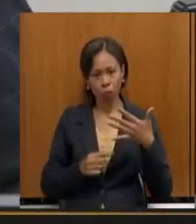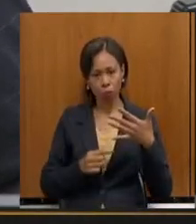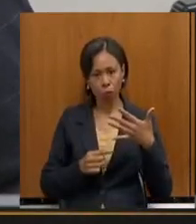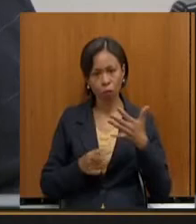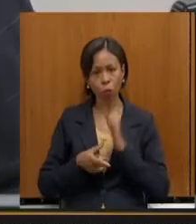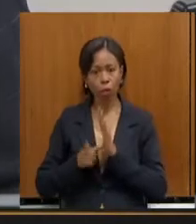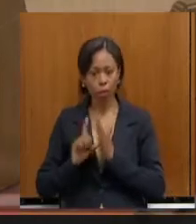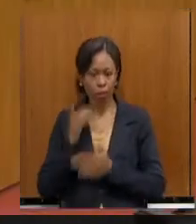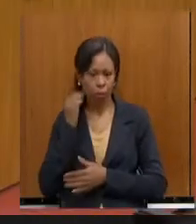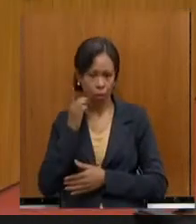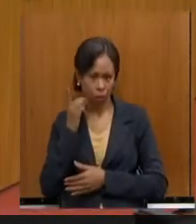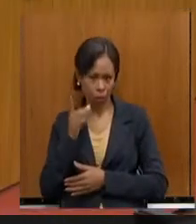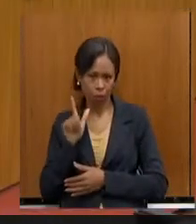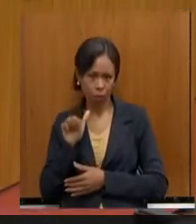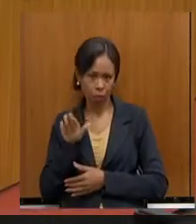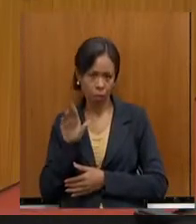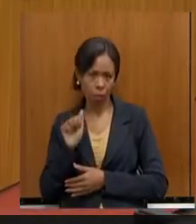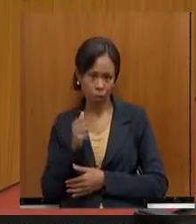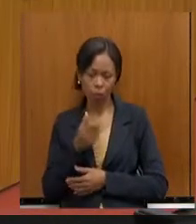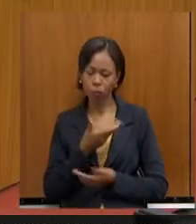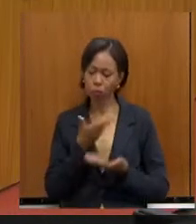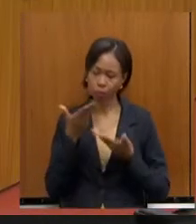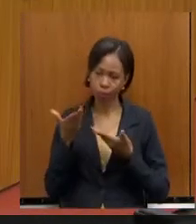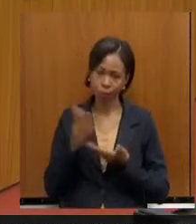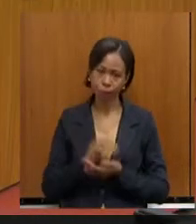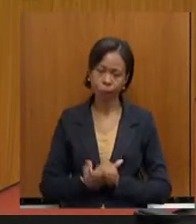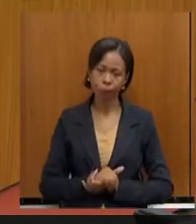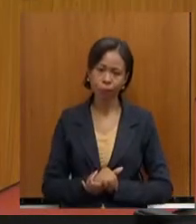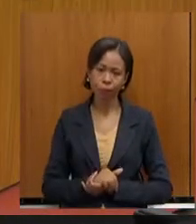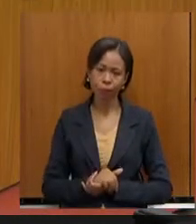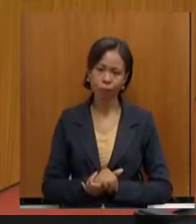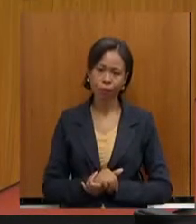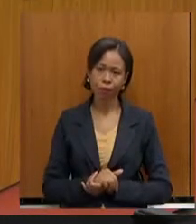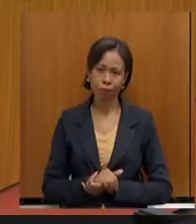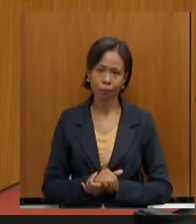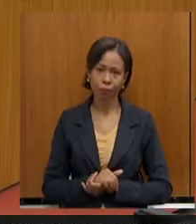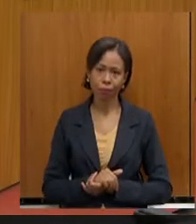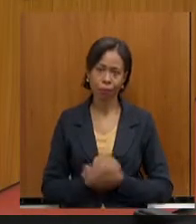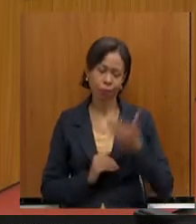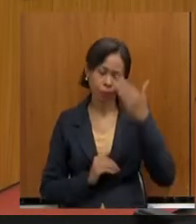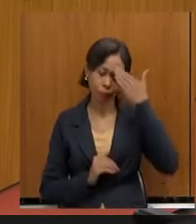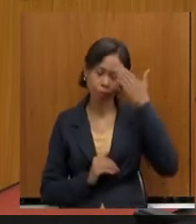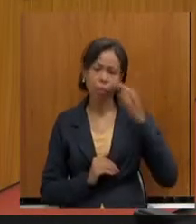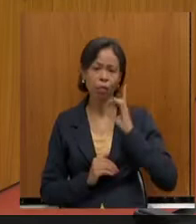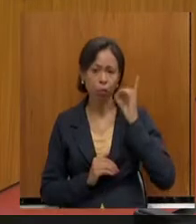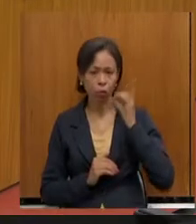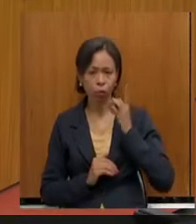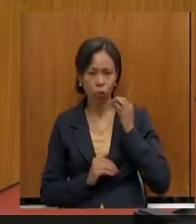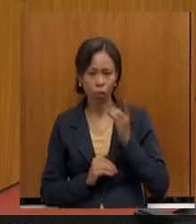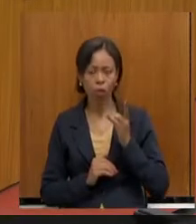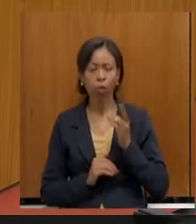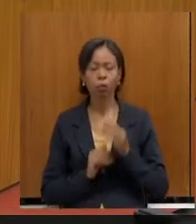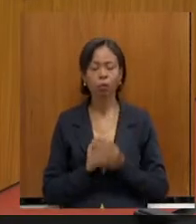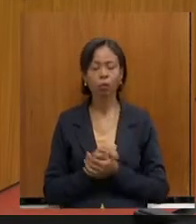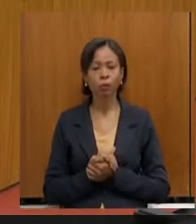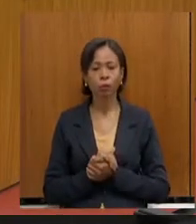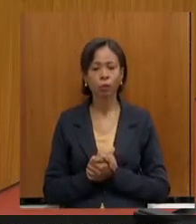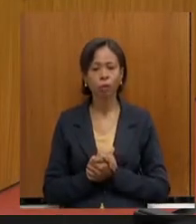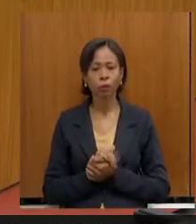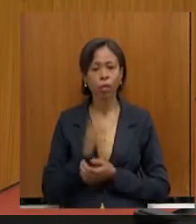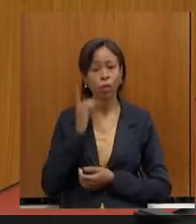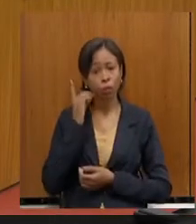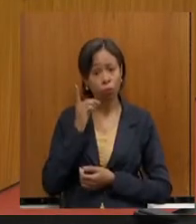Laura Serrano II Ah tá obrigado Deputado muito obrigada pelas considerações deputada